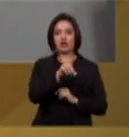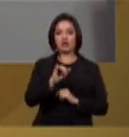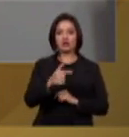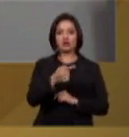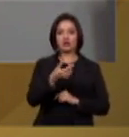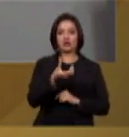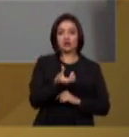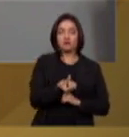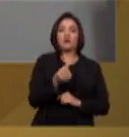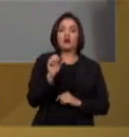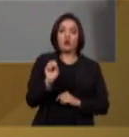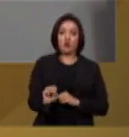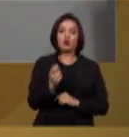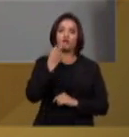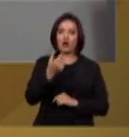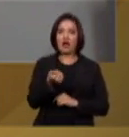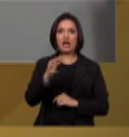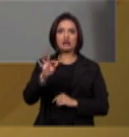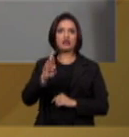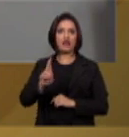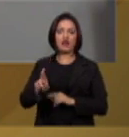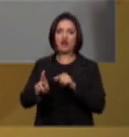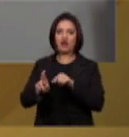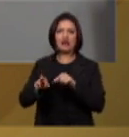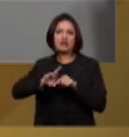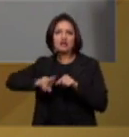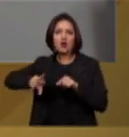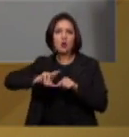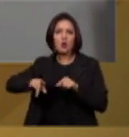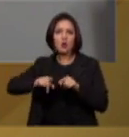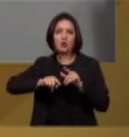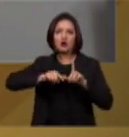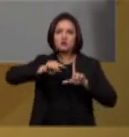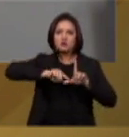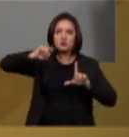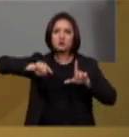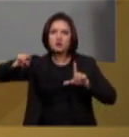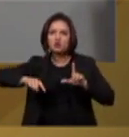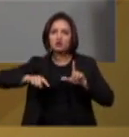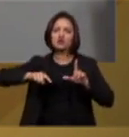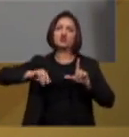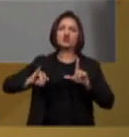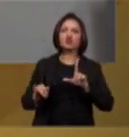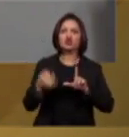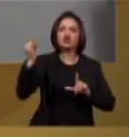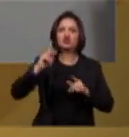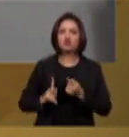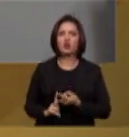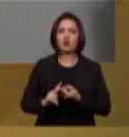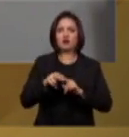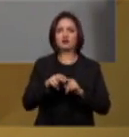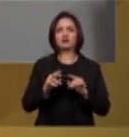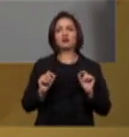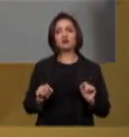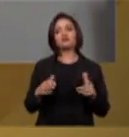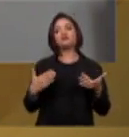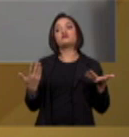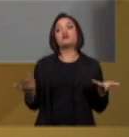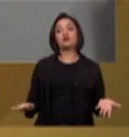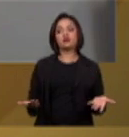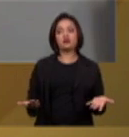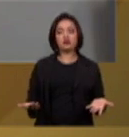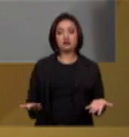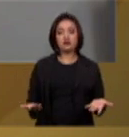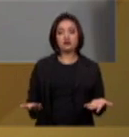768, considerou que a TR não era índice de correção. Então, aqui ela pede, caso Supremo, AGU,